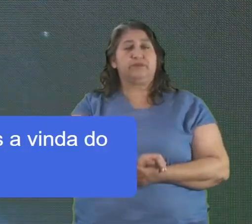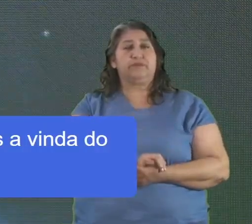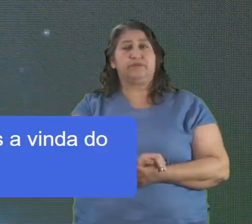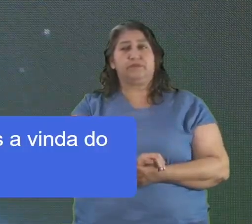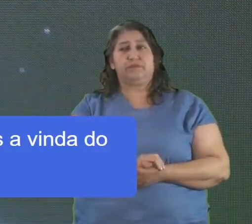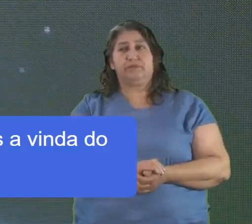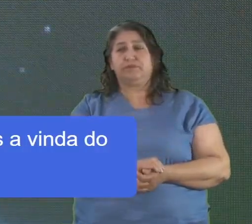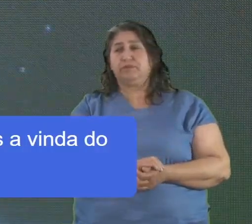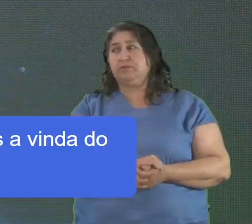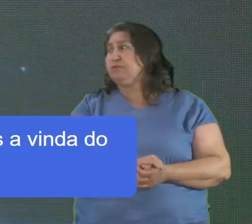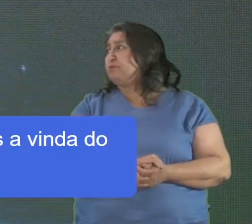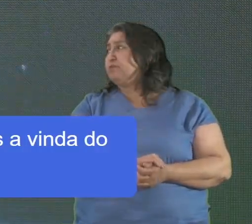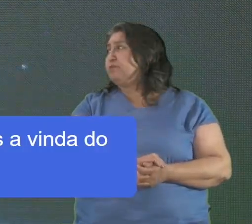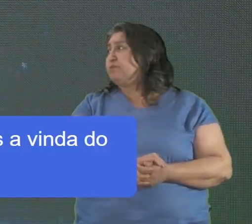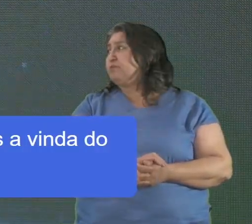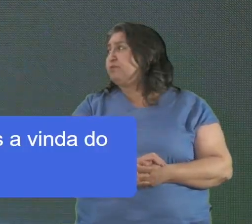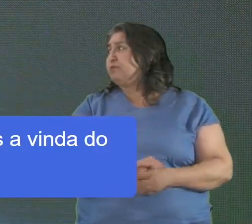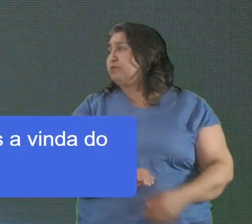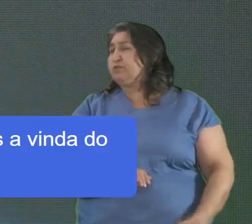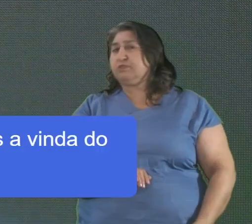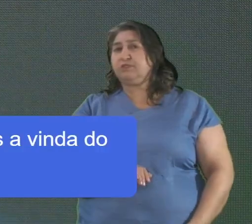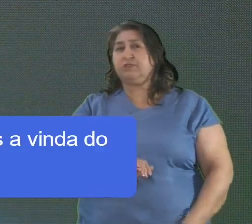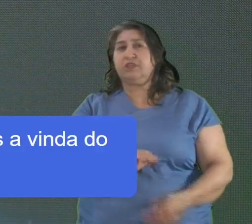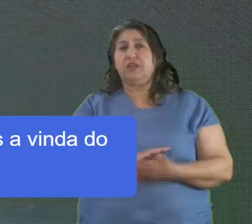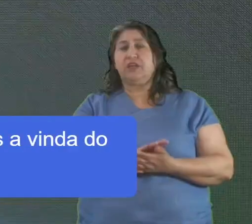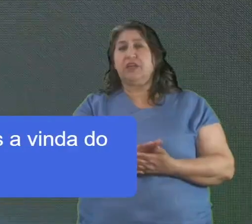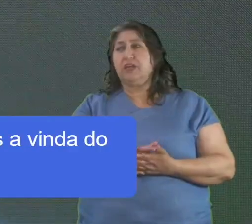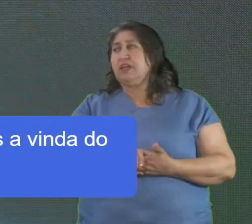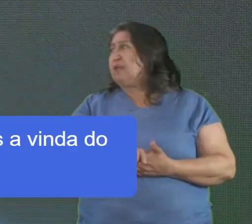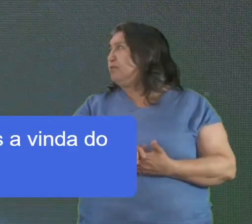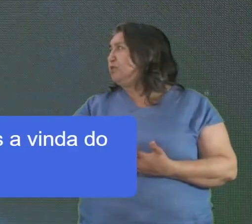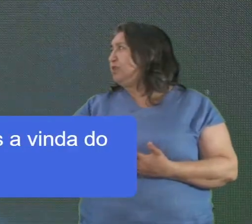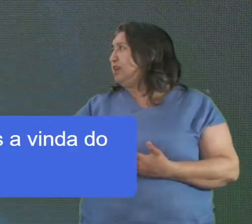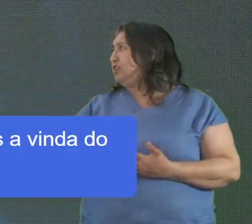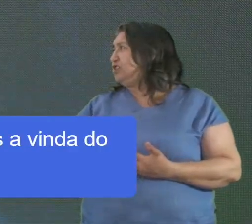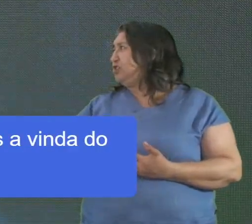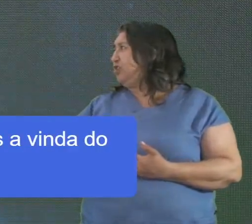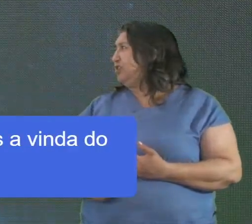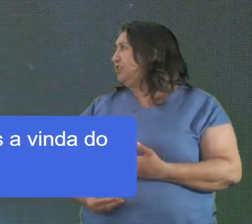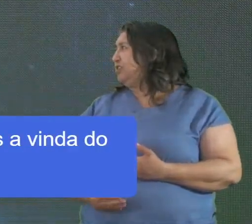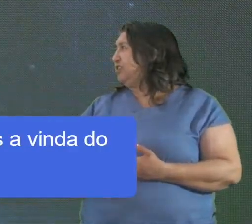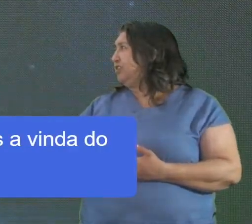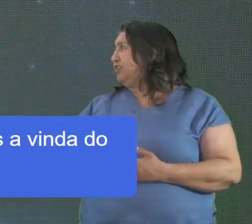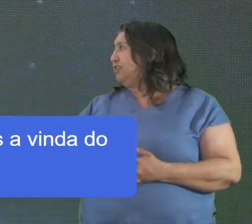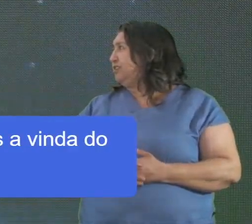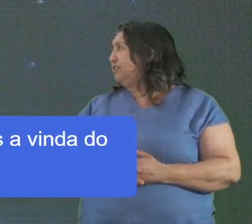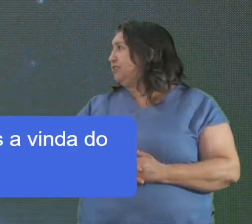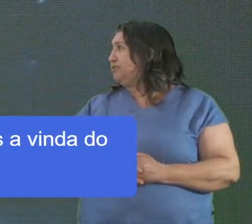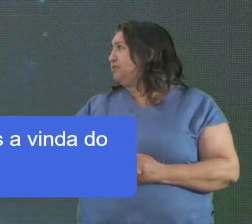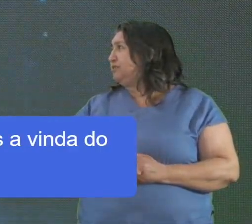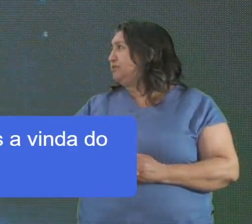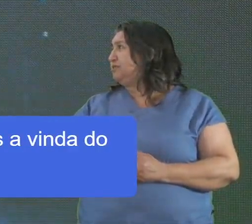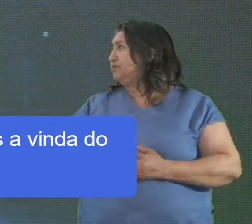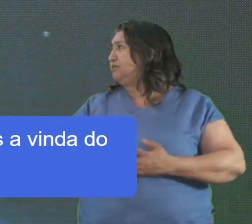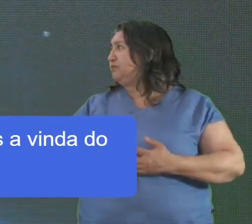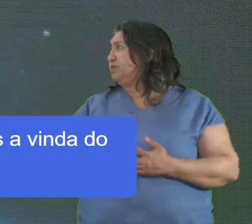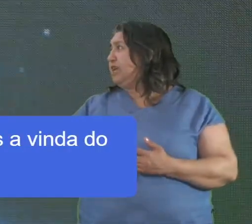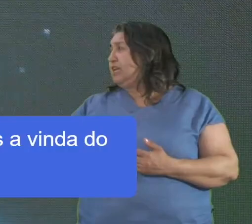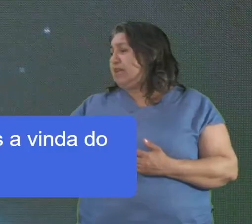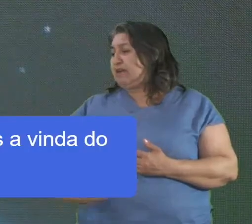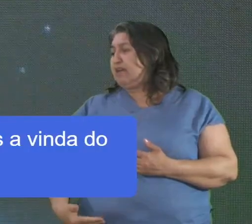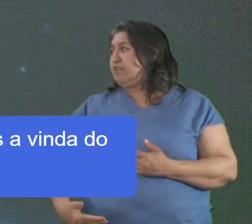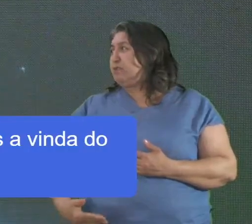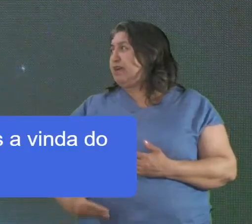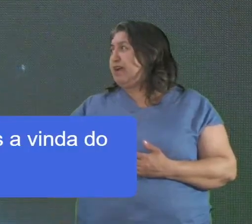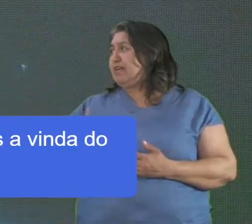Tiago, capítulo 5, verso 8. A palavra do Senhor diz assim, você pode ler na